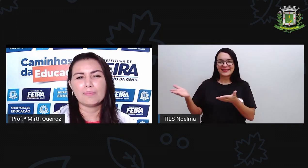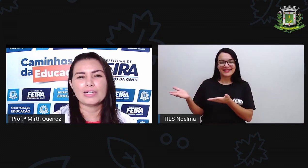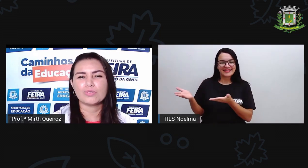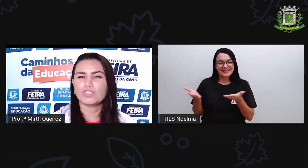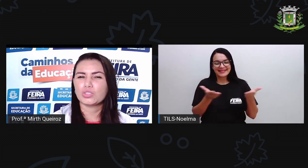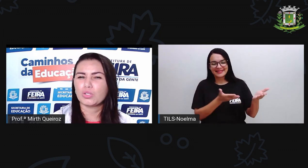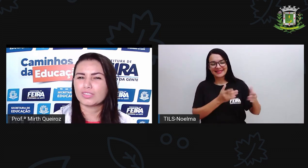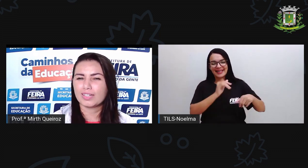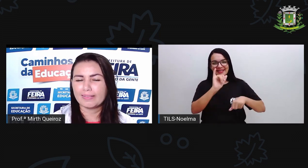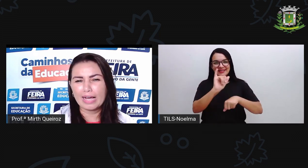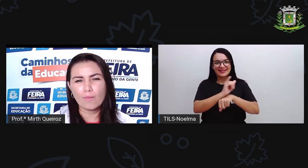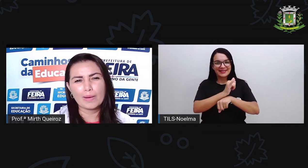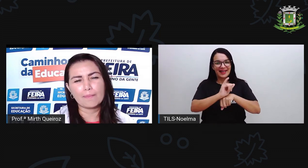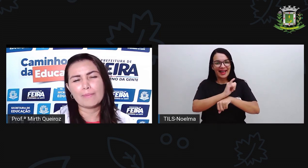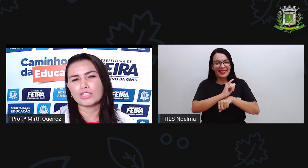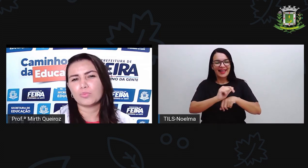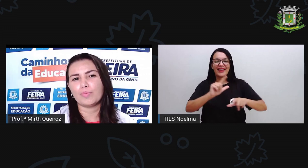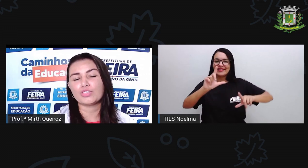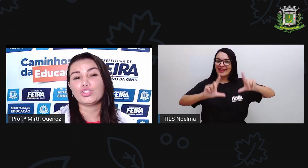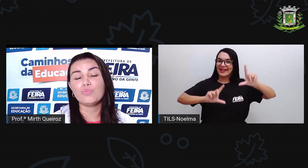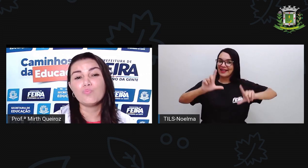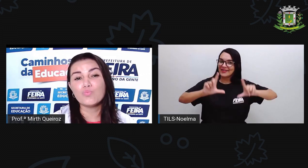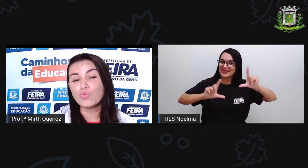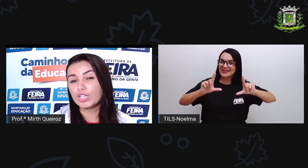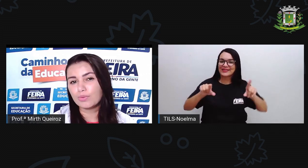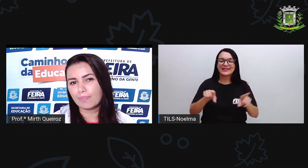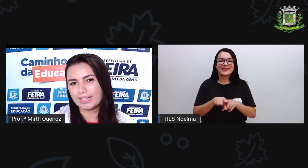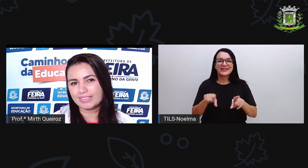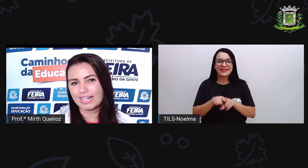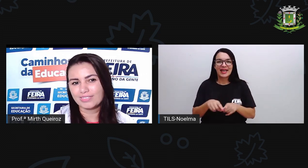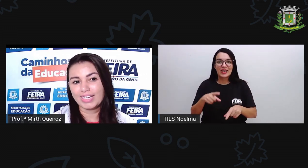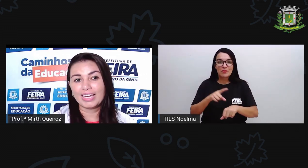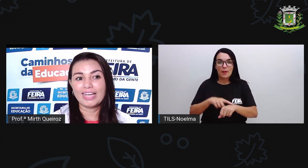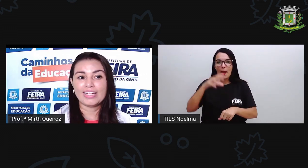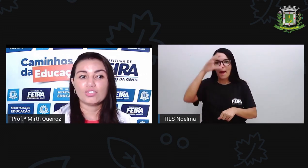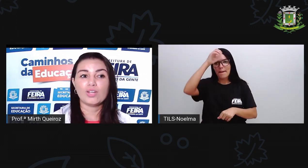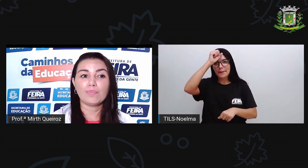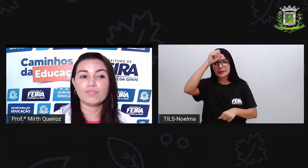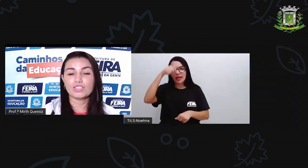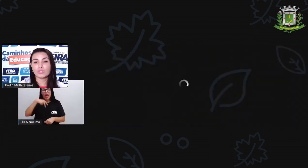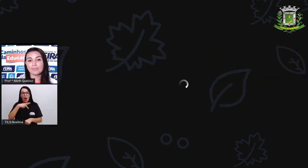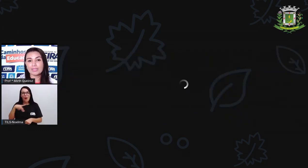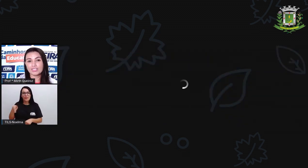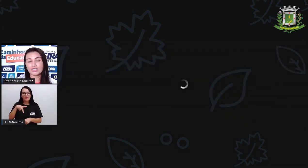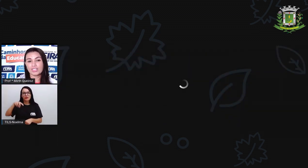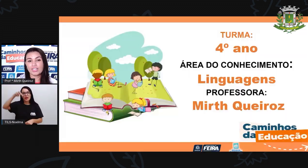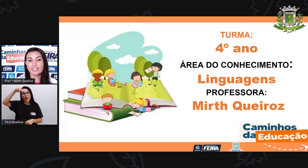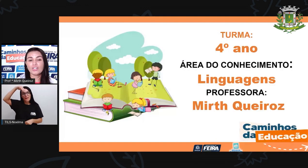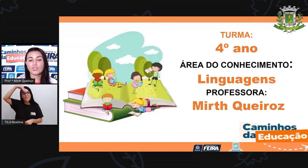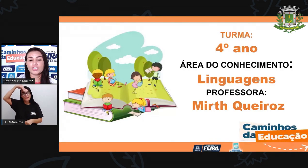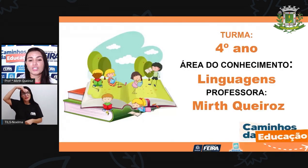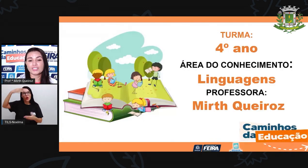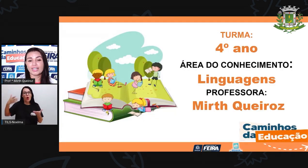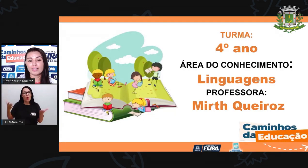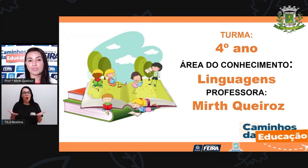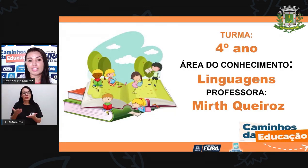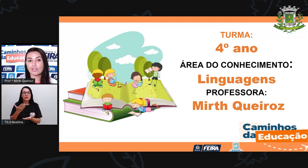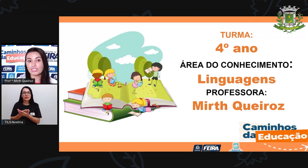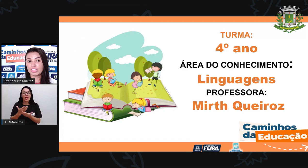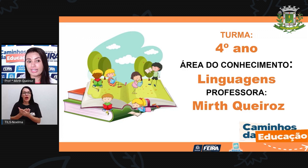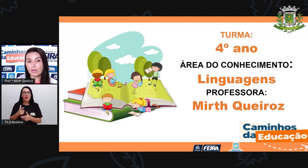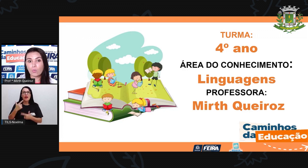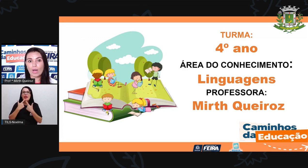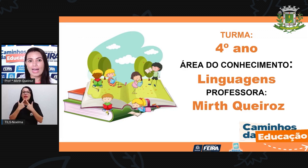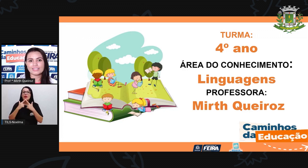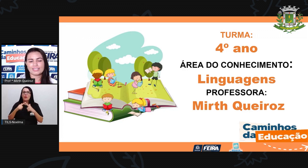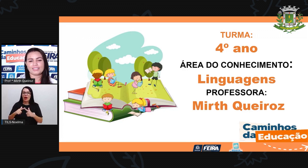vocês aqui mais uma vez no nosso canal para mais um momento de muito aprendizado. Eu sou a professora Mirth e hoje nós teremos aula